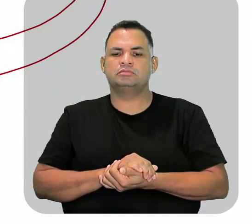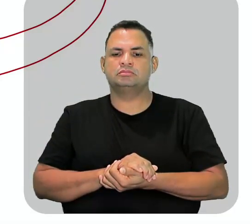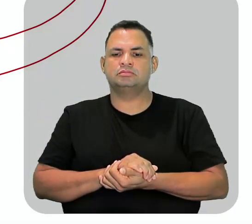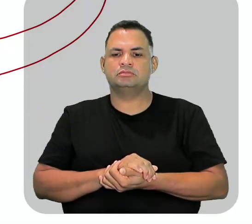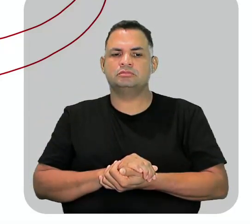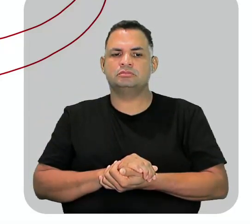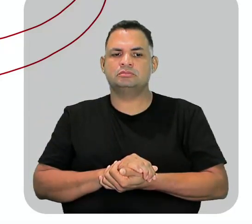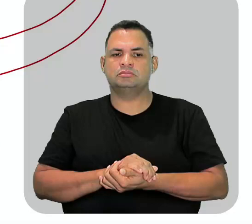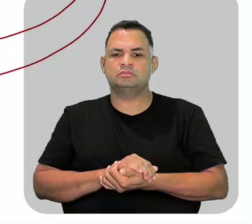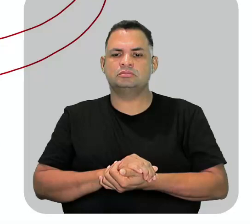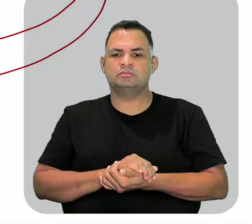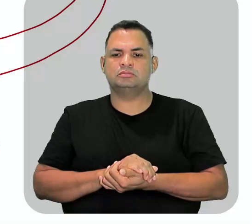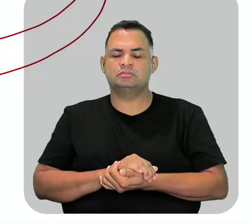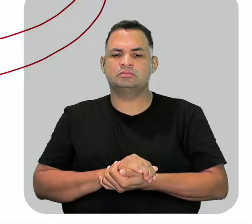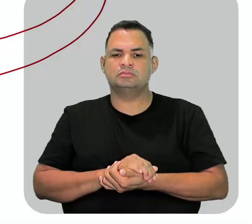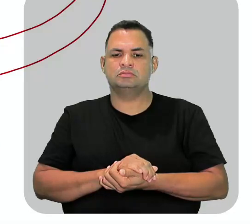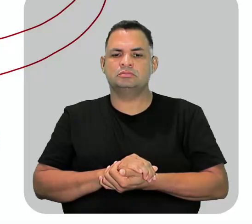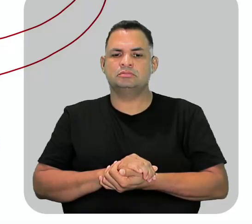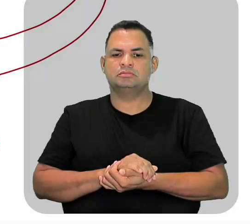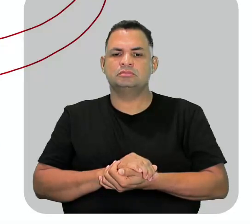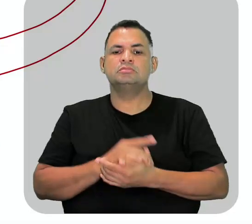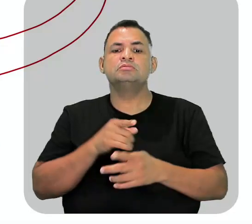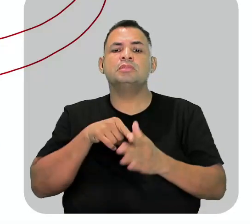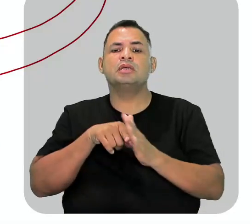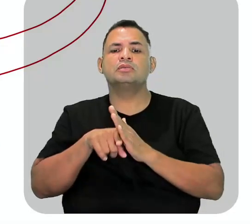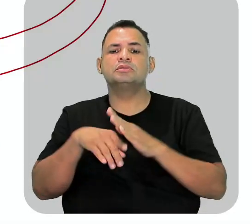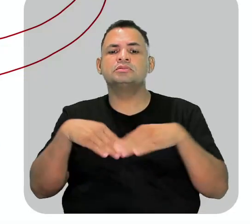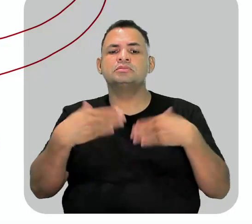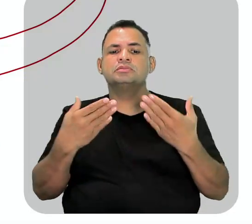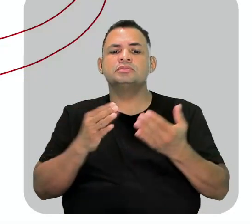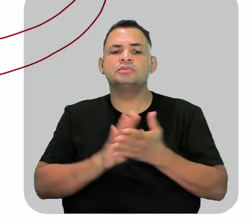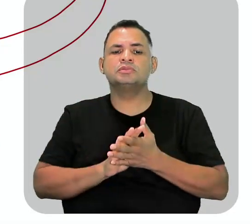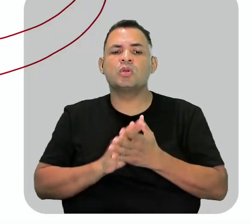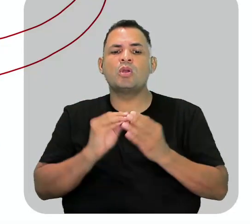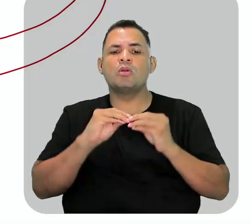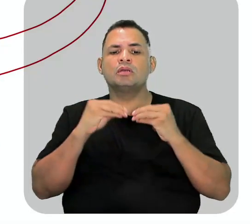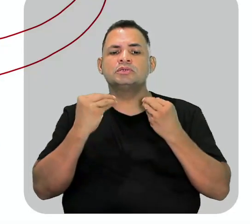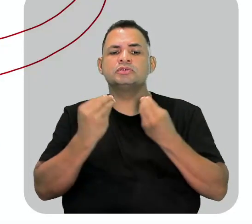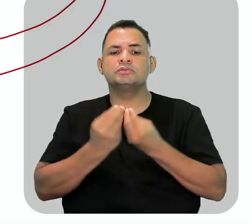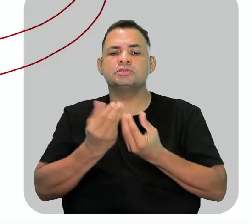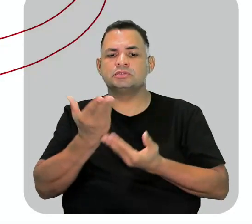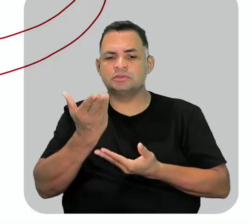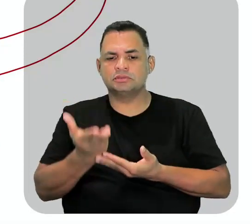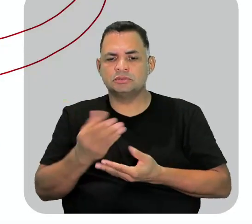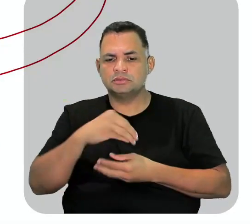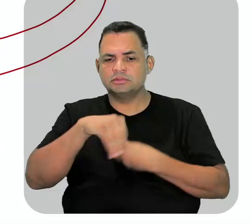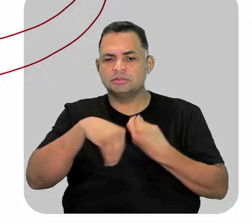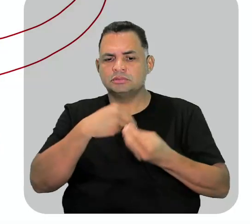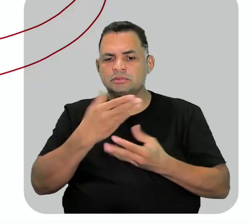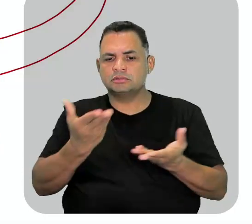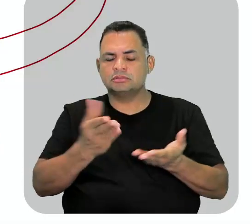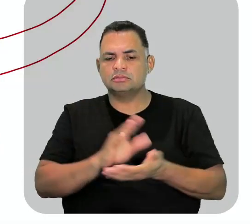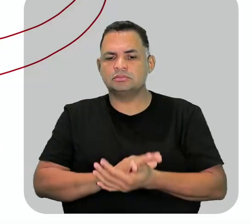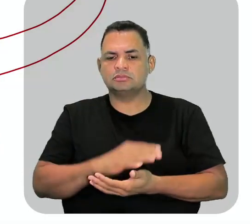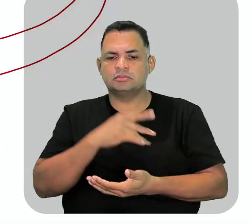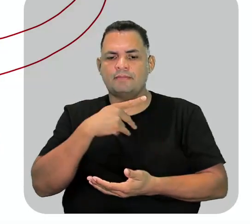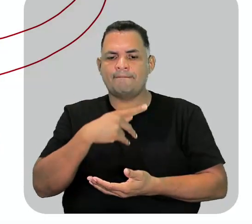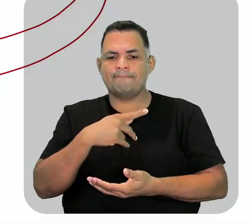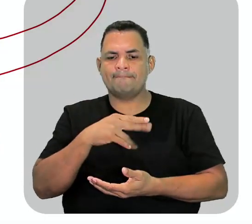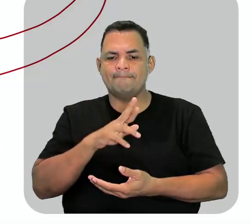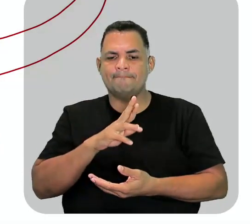ligações. E aí eu pergunto para vocês, que composto é esse? Esse aqui é